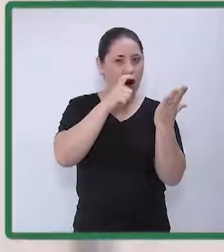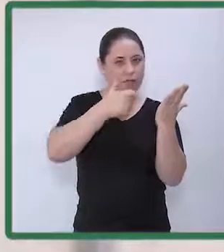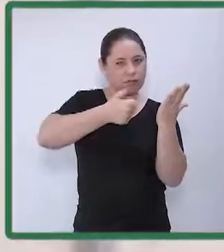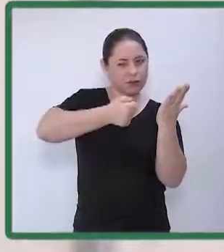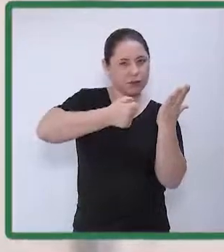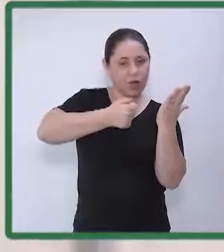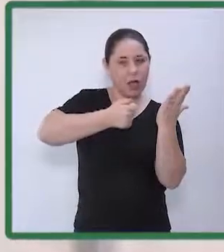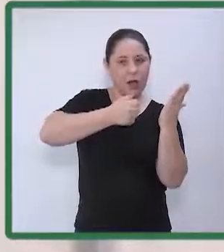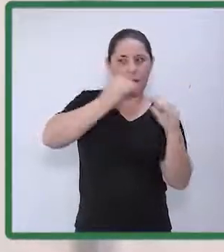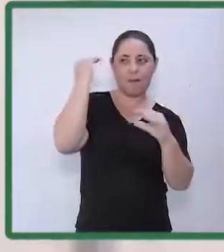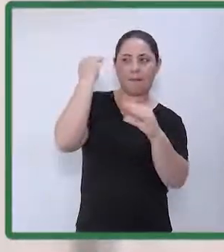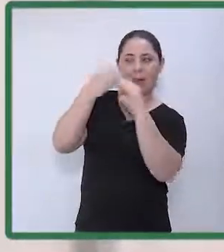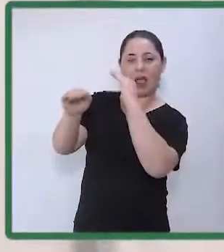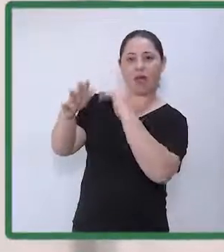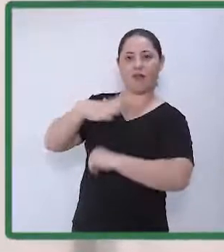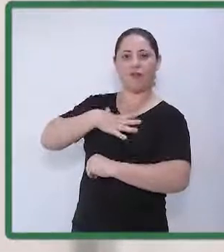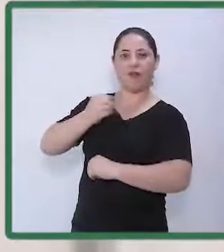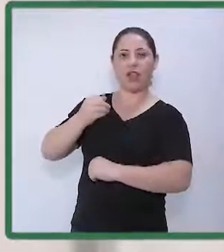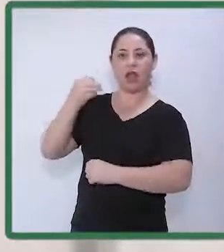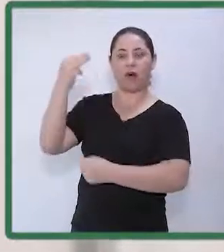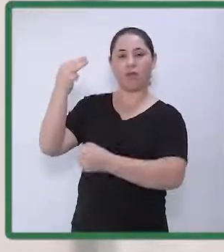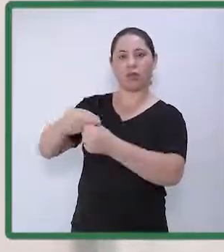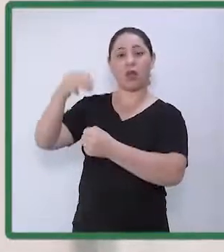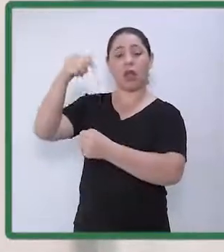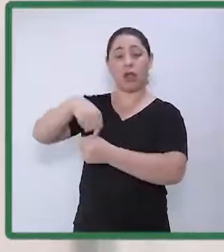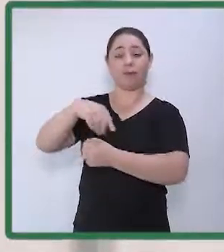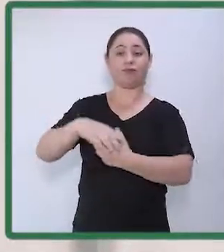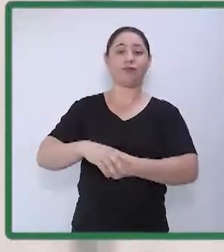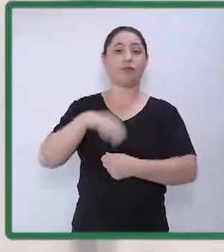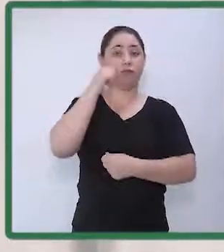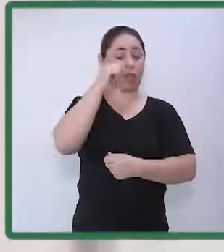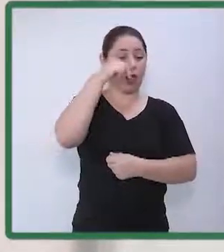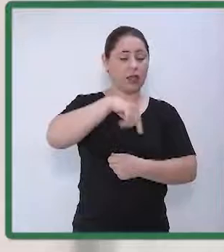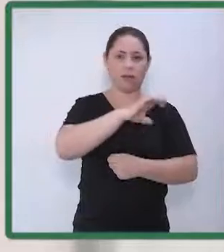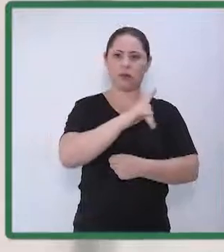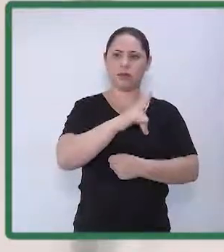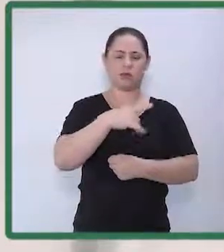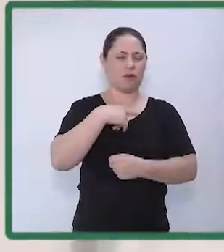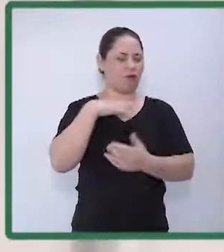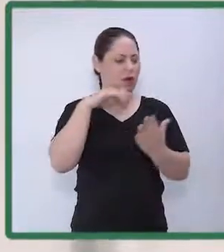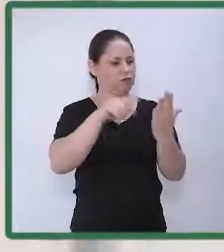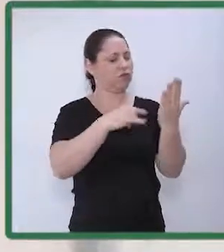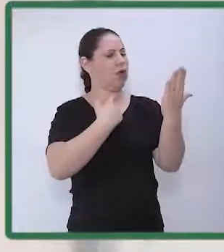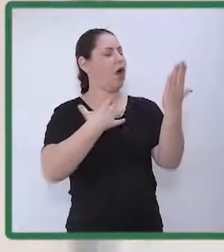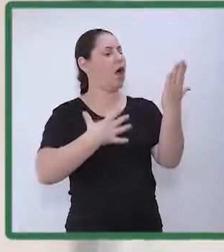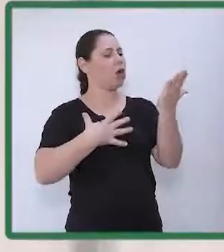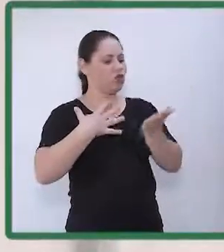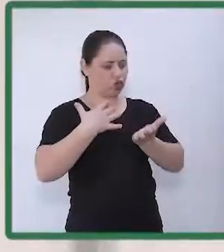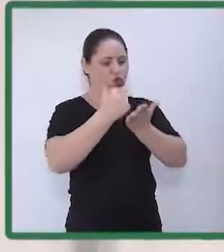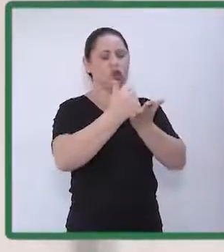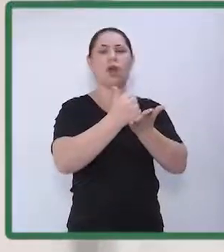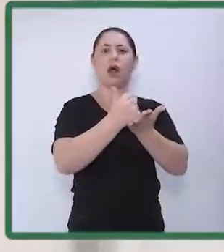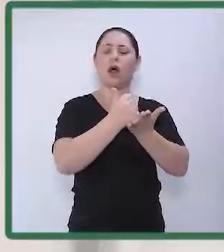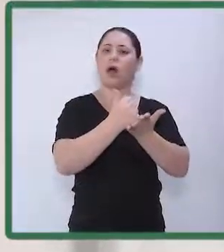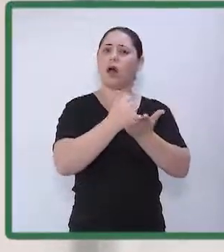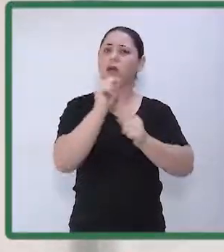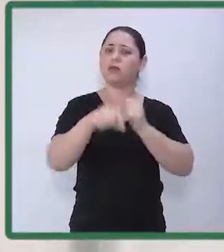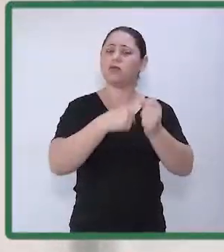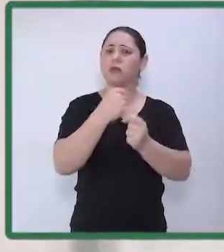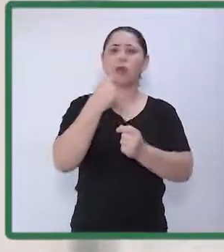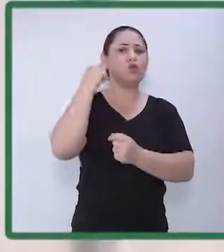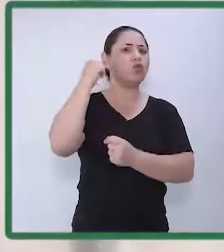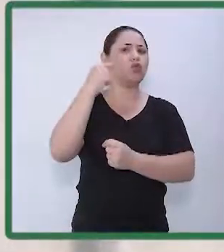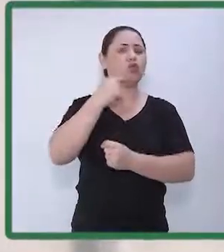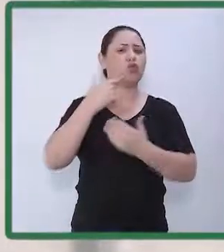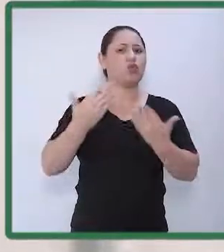e mandou para a filha que estava em outro município. Era aqui de Campo Grande, e essa filha falou, poxa, ela está pedindo socorro, o que está acontecendo? Ela